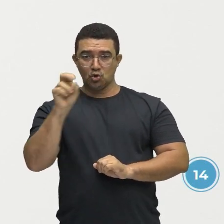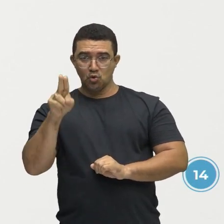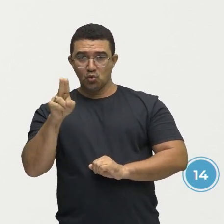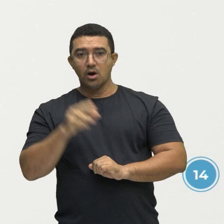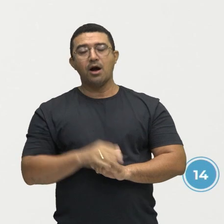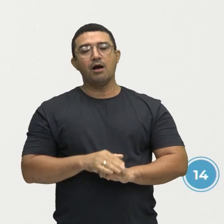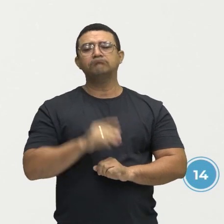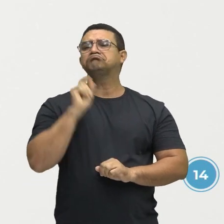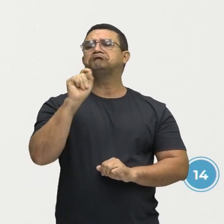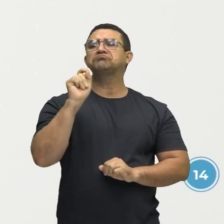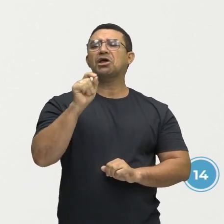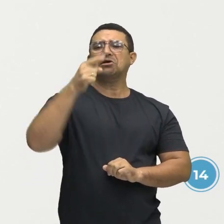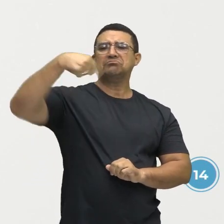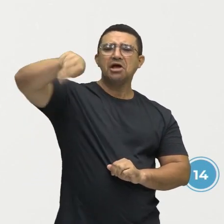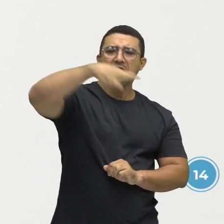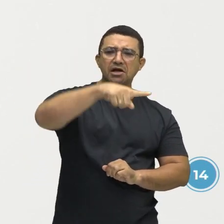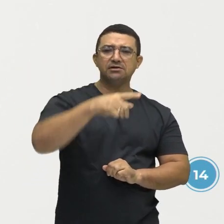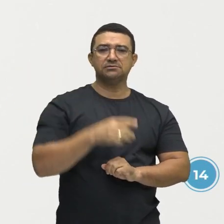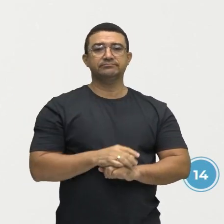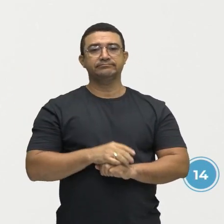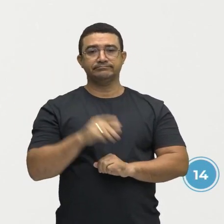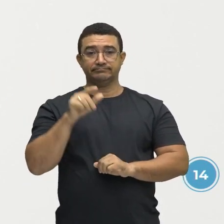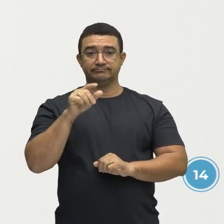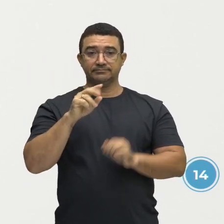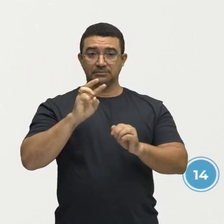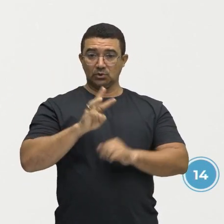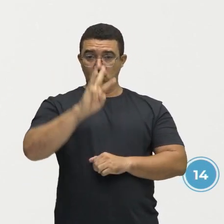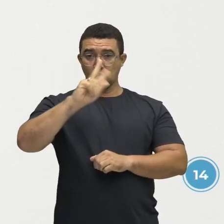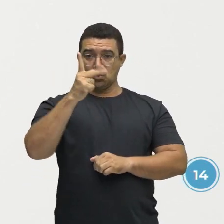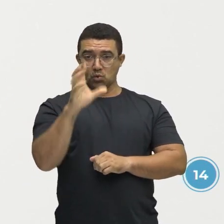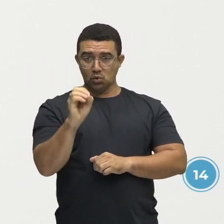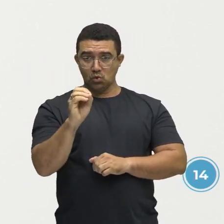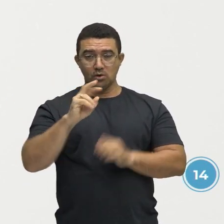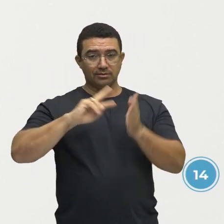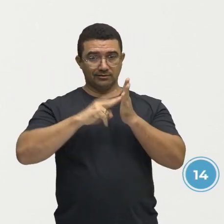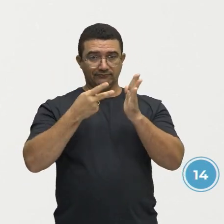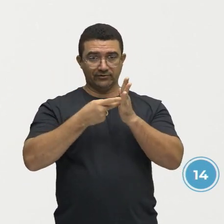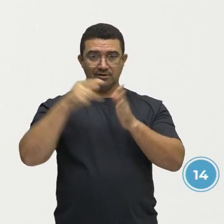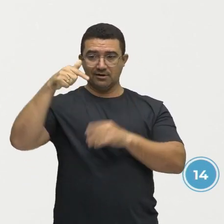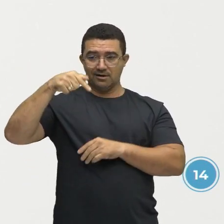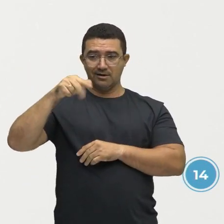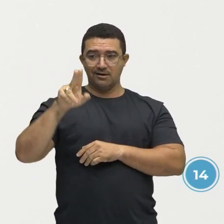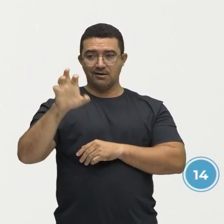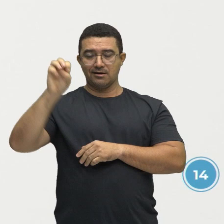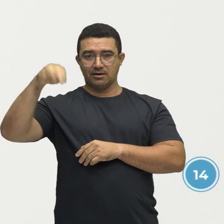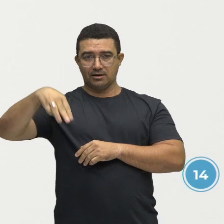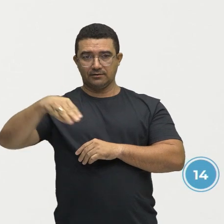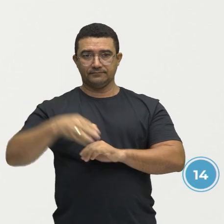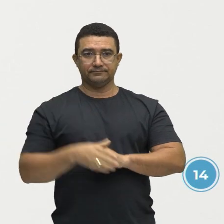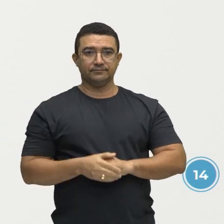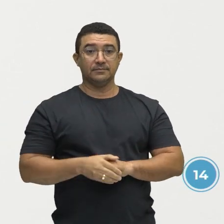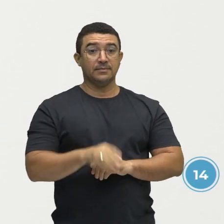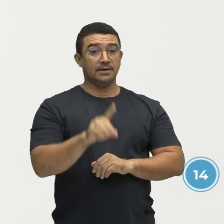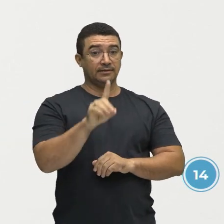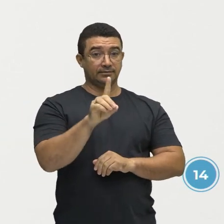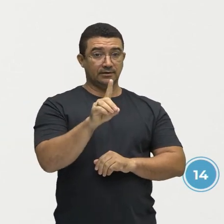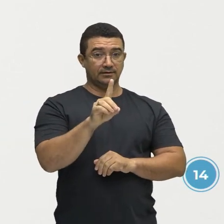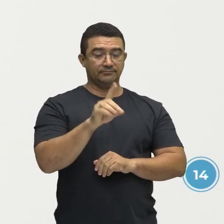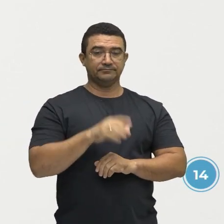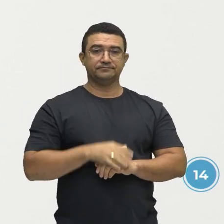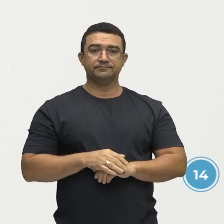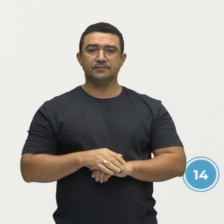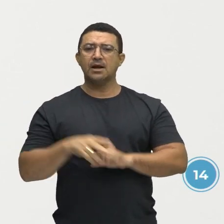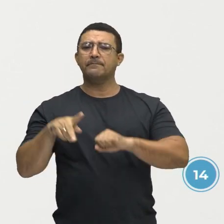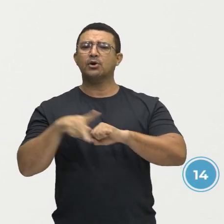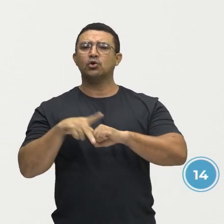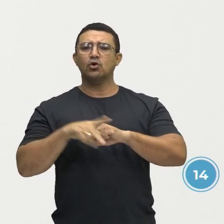they? Quem são eles? Who are they? Na letra B, letra D, o pronome interrogativo é